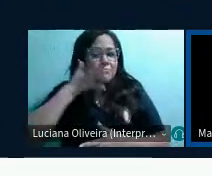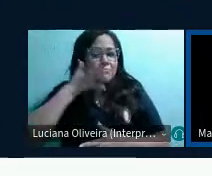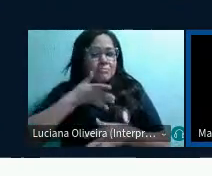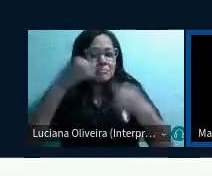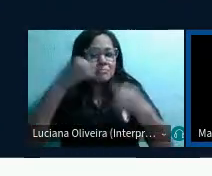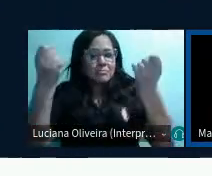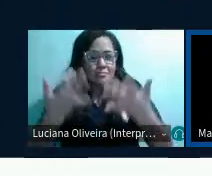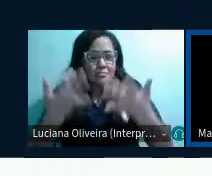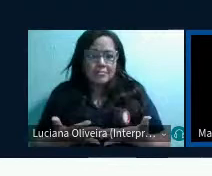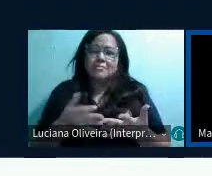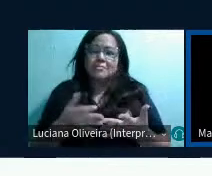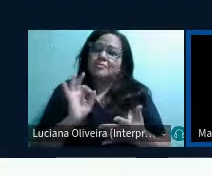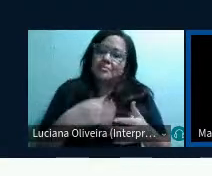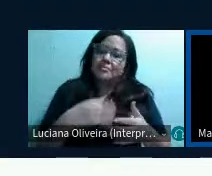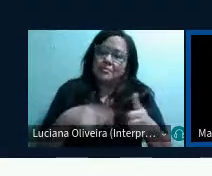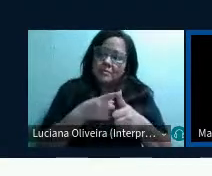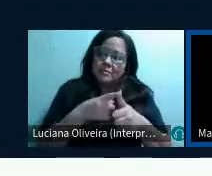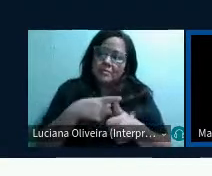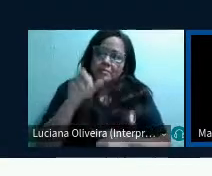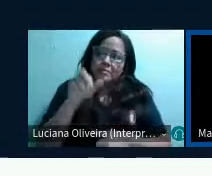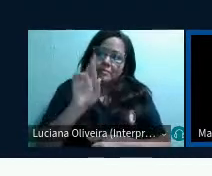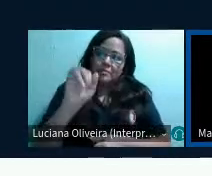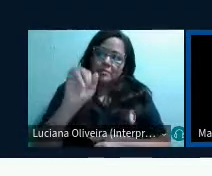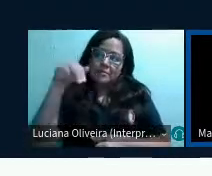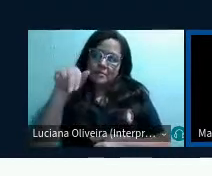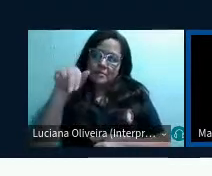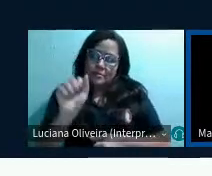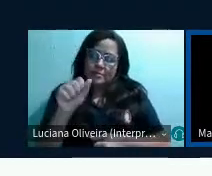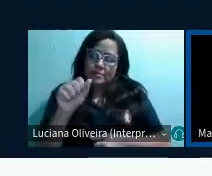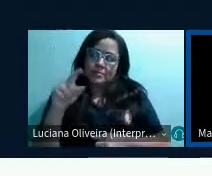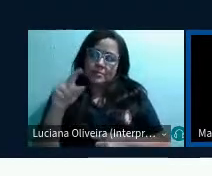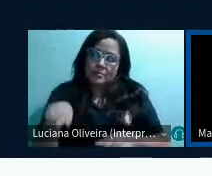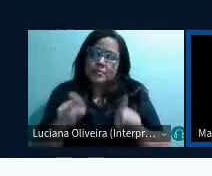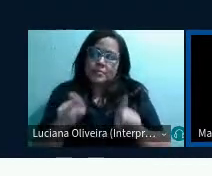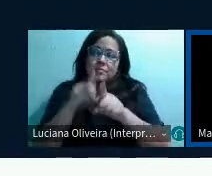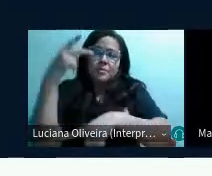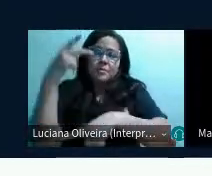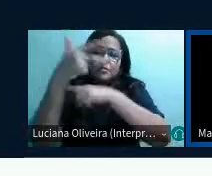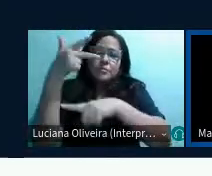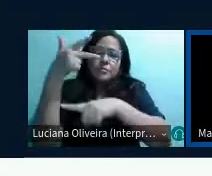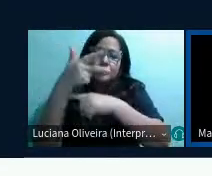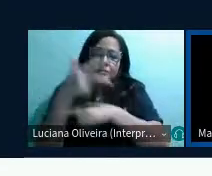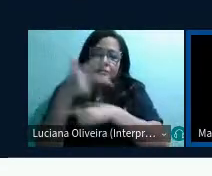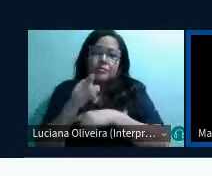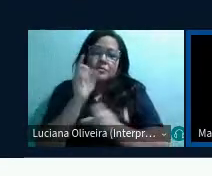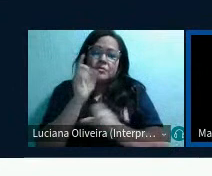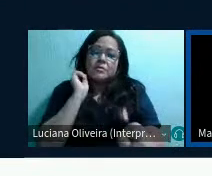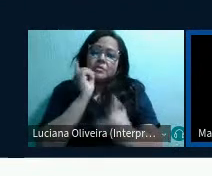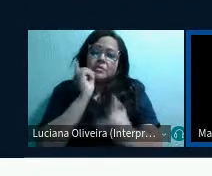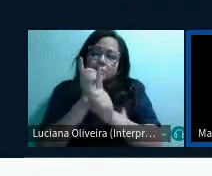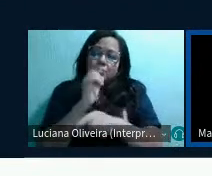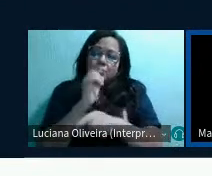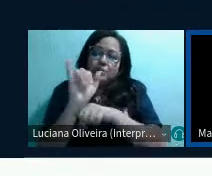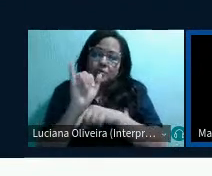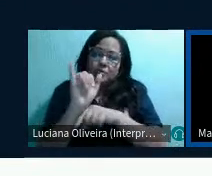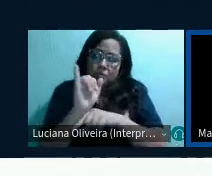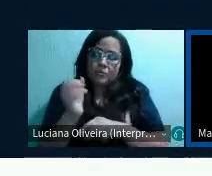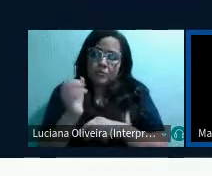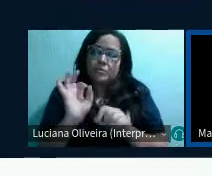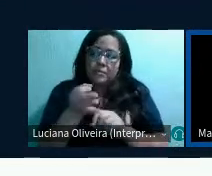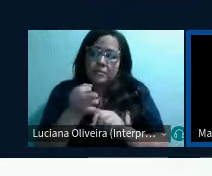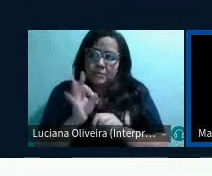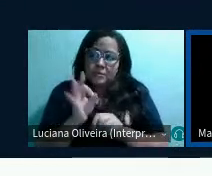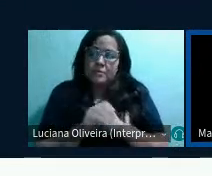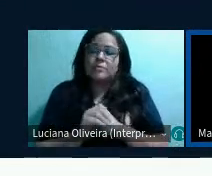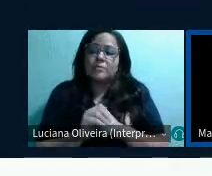os inscritos da Alô Robótica, esse vídeo vai estar disponível no YouTube assim que se finalizar. E as tarefas